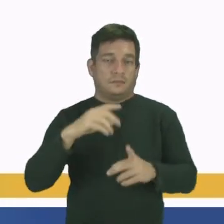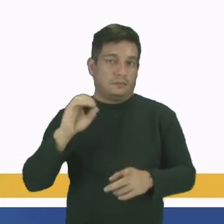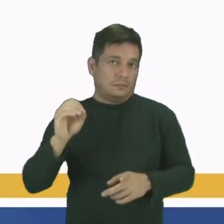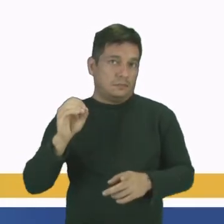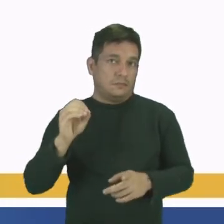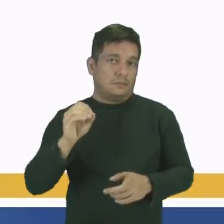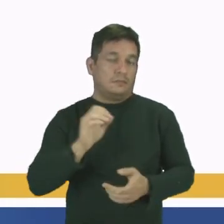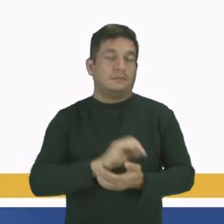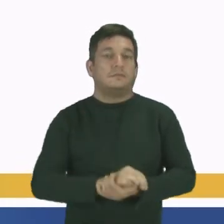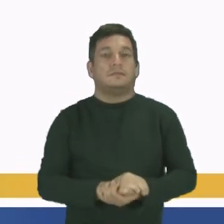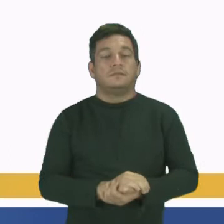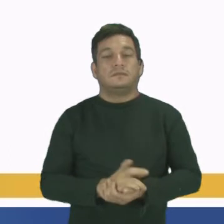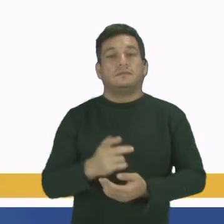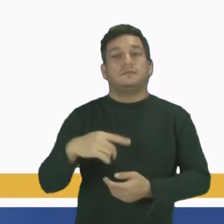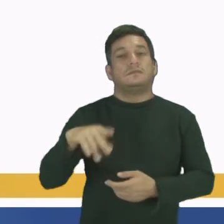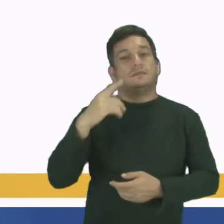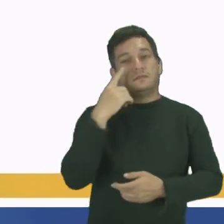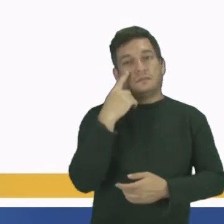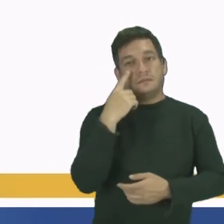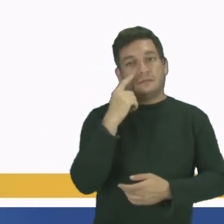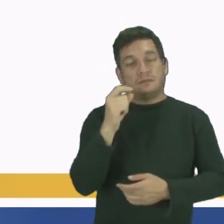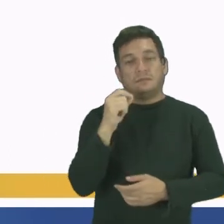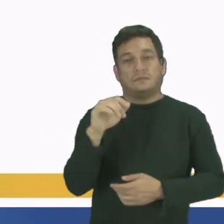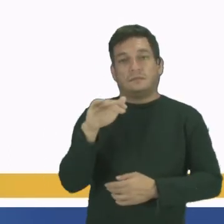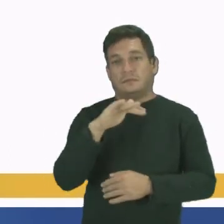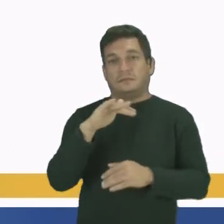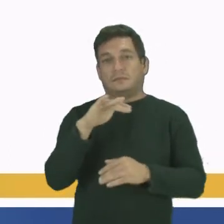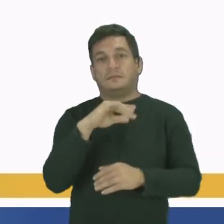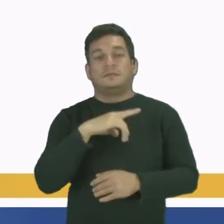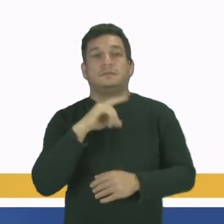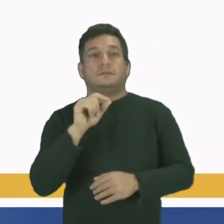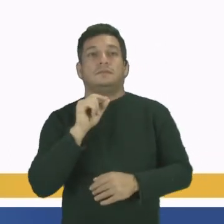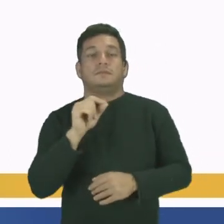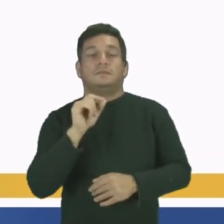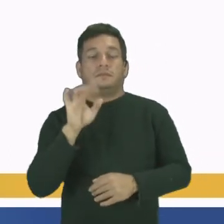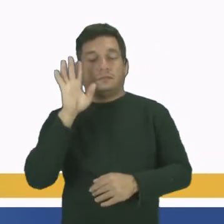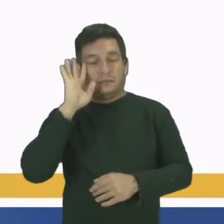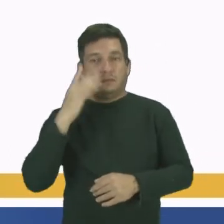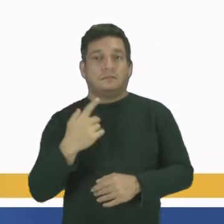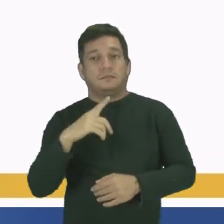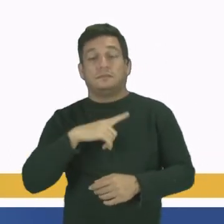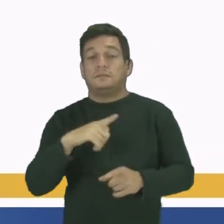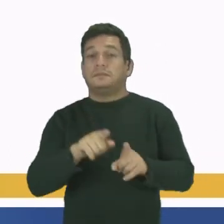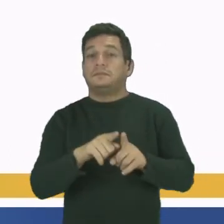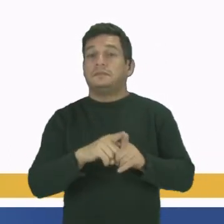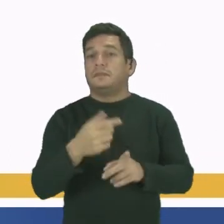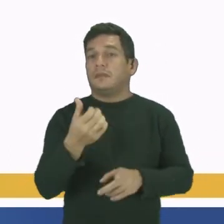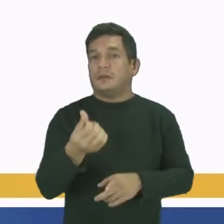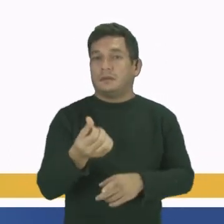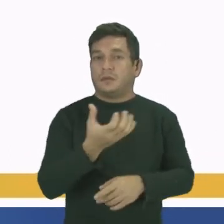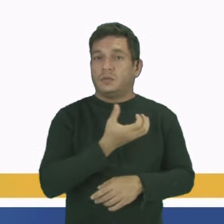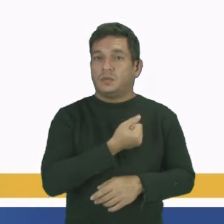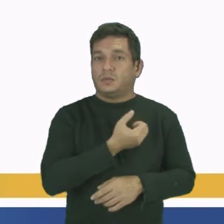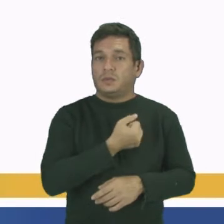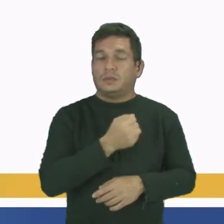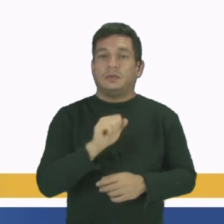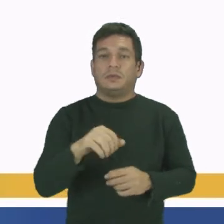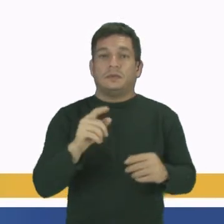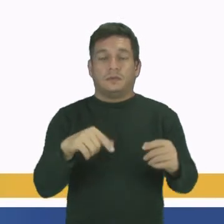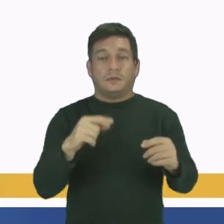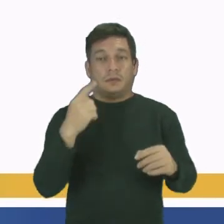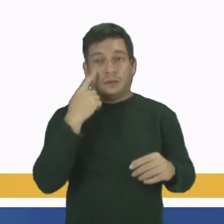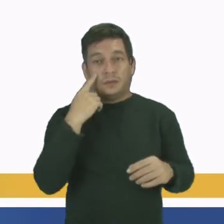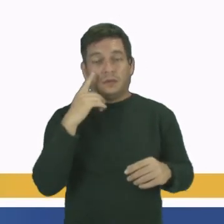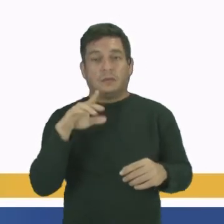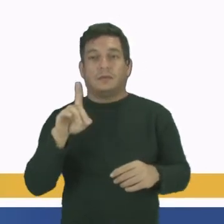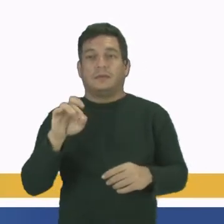0. Observe que na parte de cima nós tivemos solução e nós temos 6 elementos. Então, de igual modo, quando